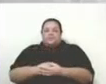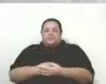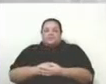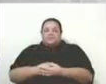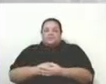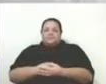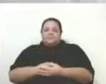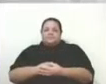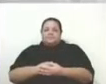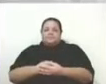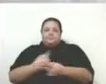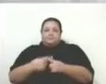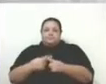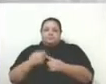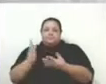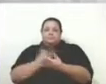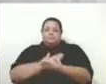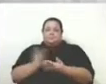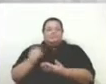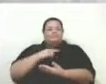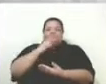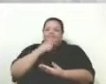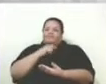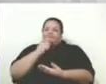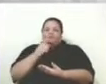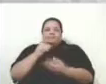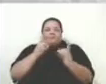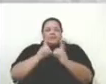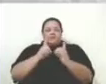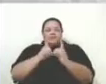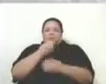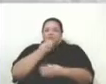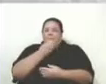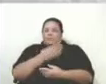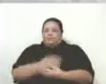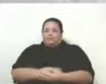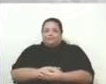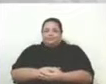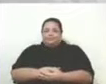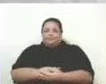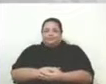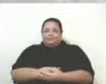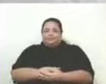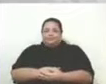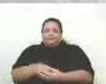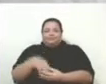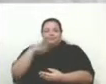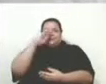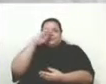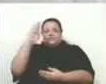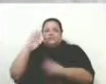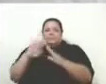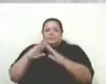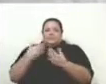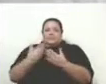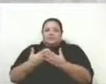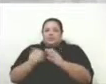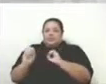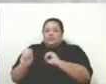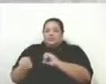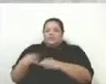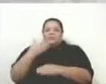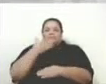não conseguem ter com eficiência esse profissional lá dentro. principalmente as escolas de educação infantil. Fui até